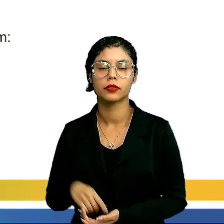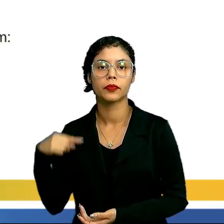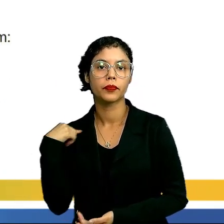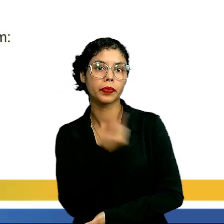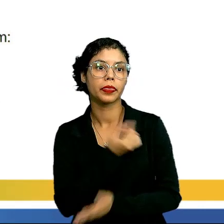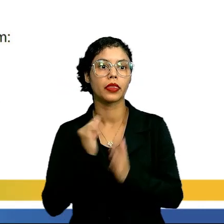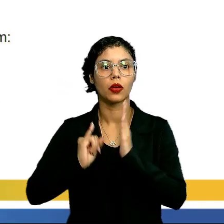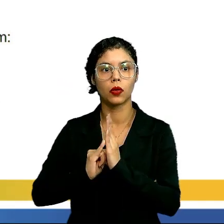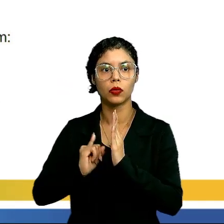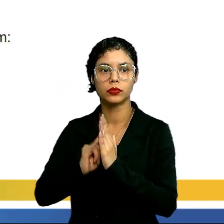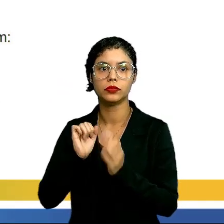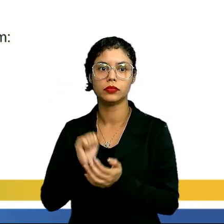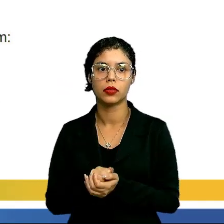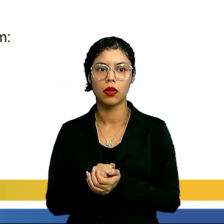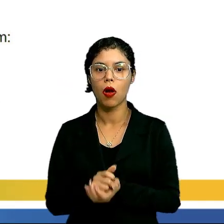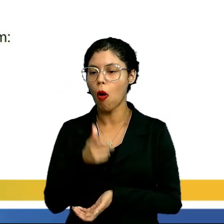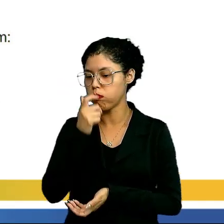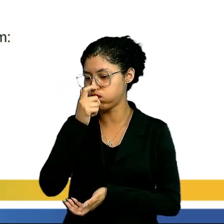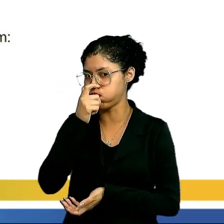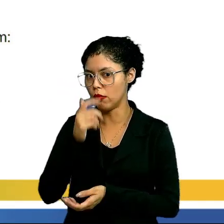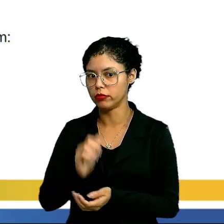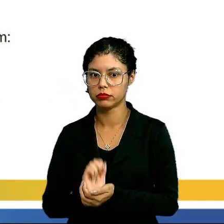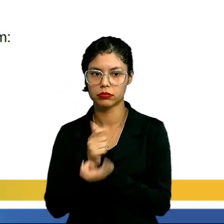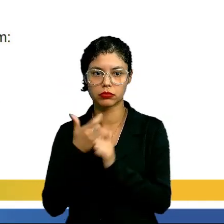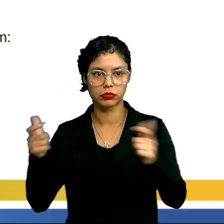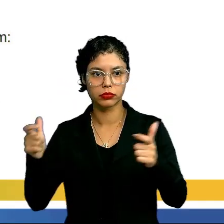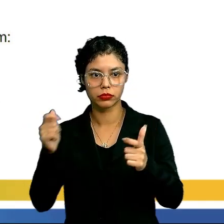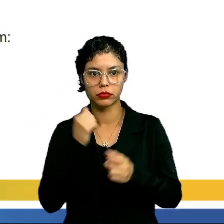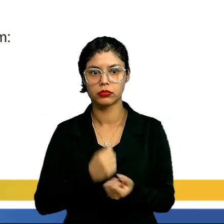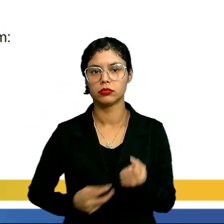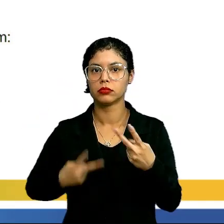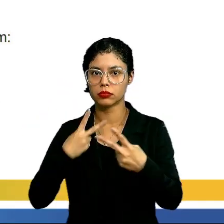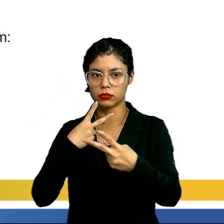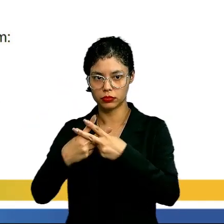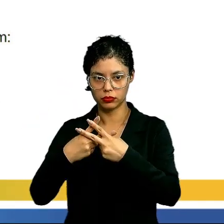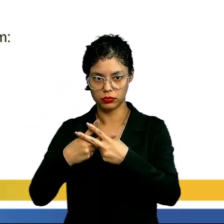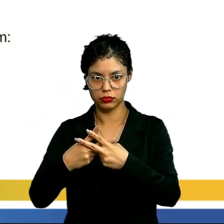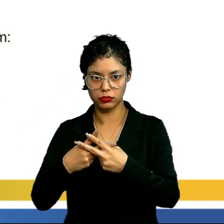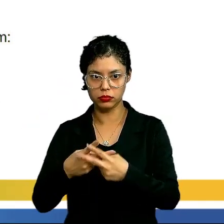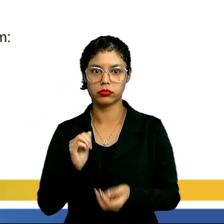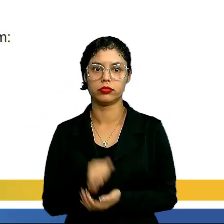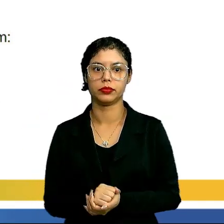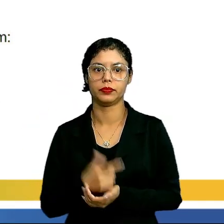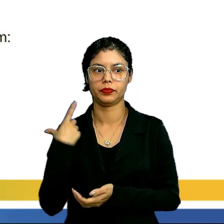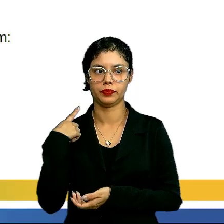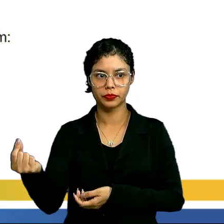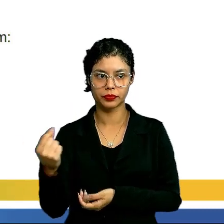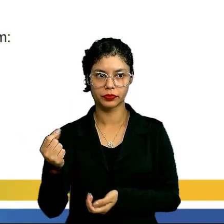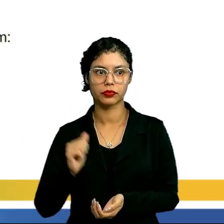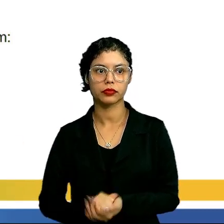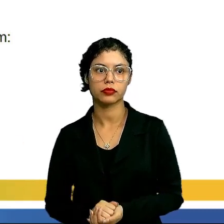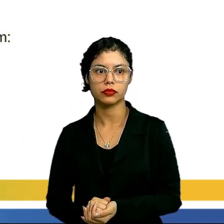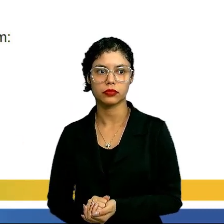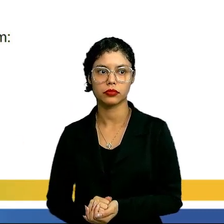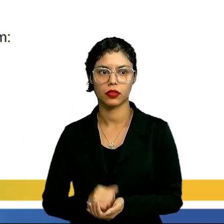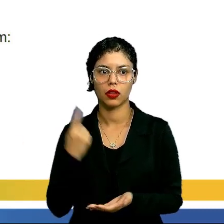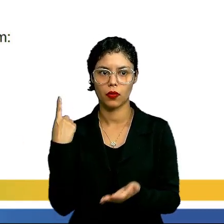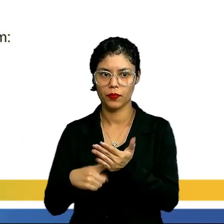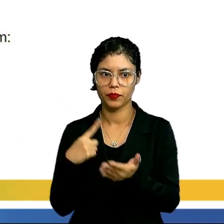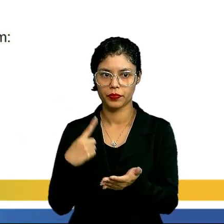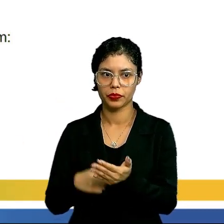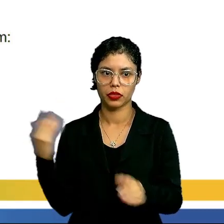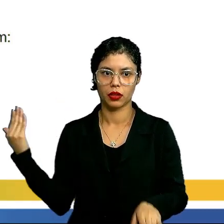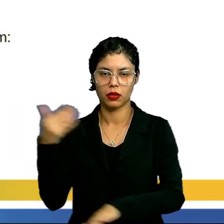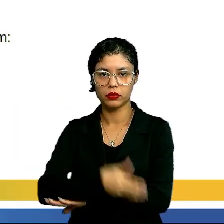de nossas instituições, a superlotação nos presídios, rebeliões, fugas,